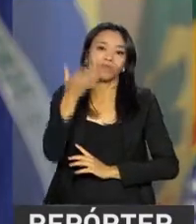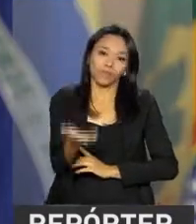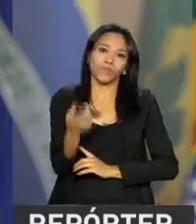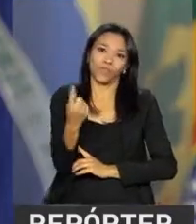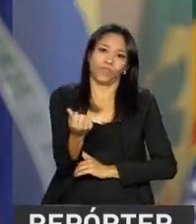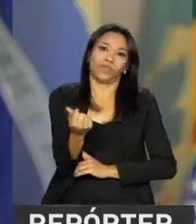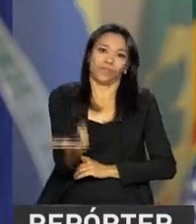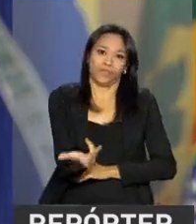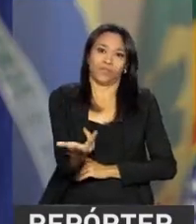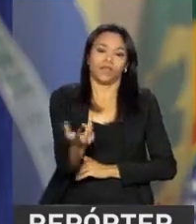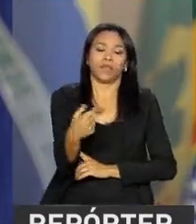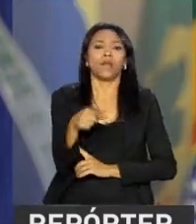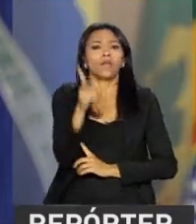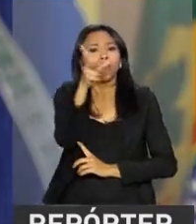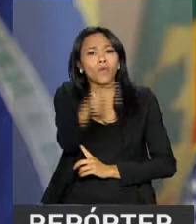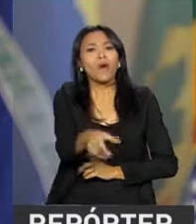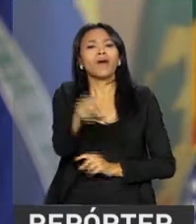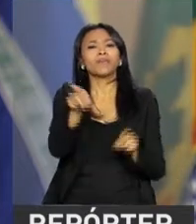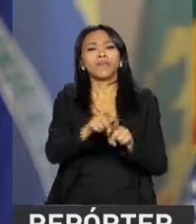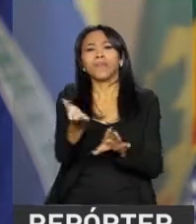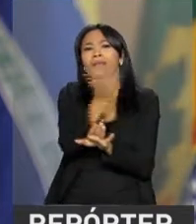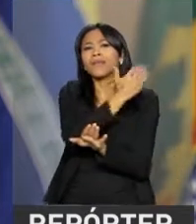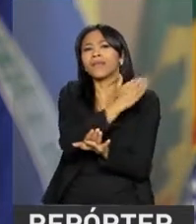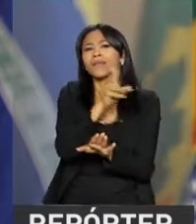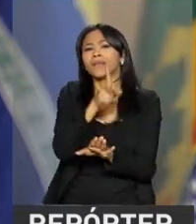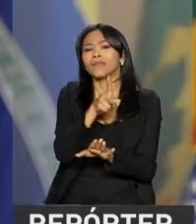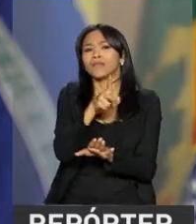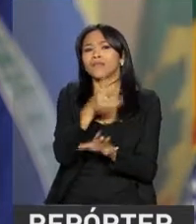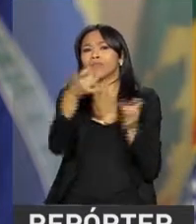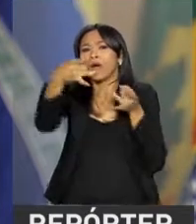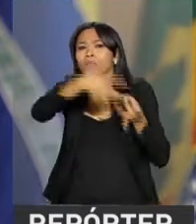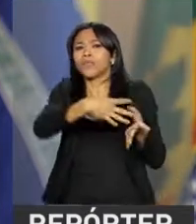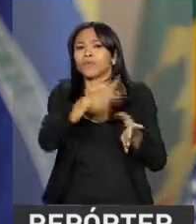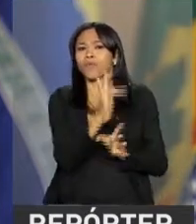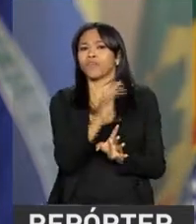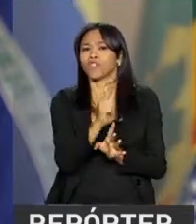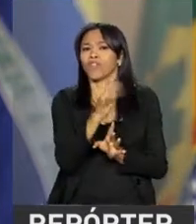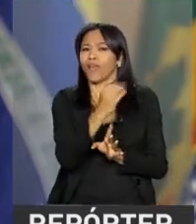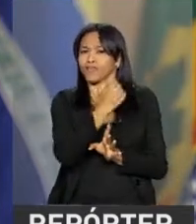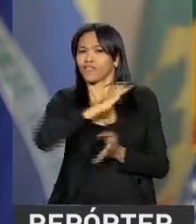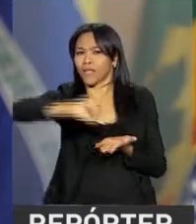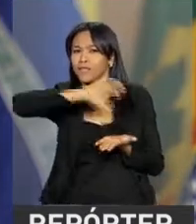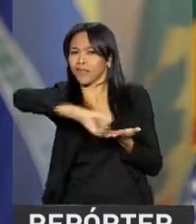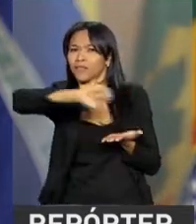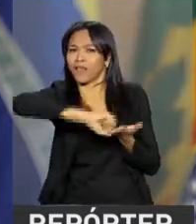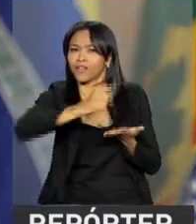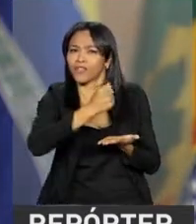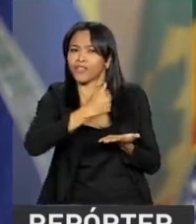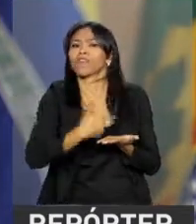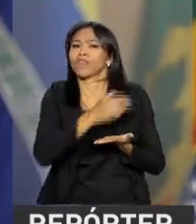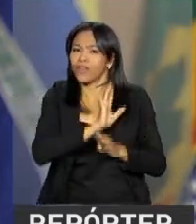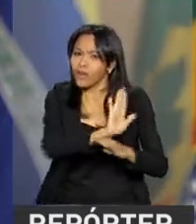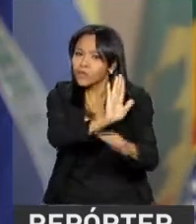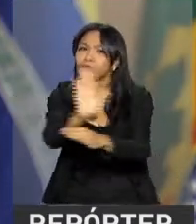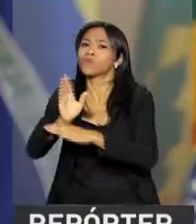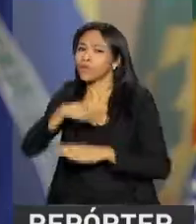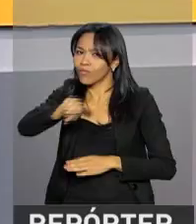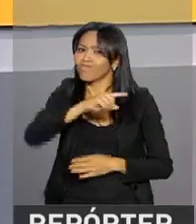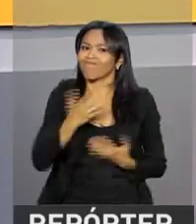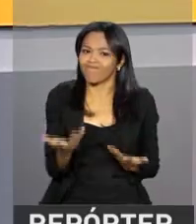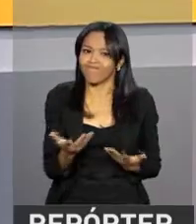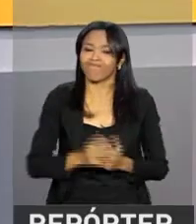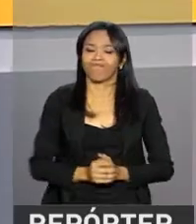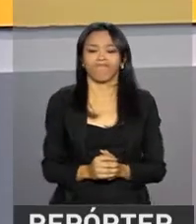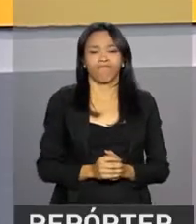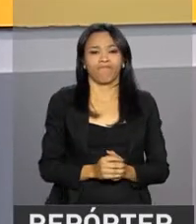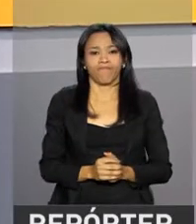assim como foi a liberação das contas inativas do fundo de garantia que tanto ajudou os nossos trabalhadores